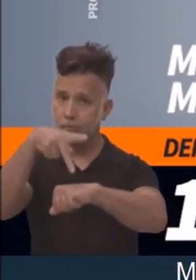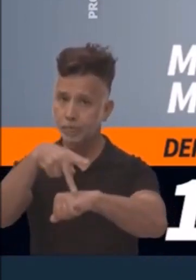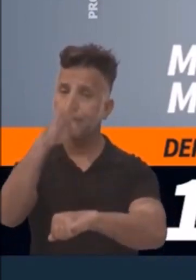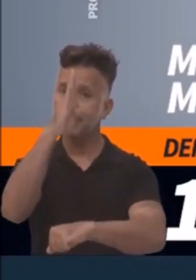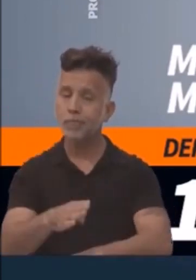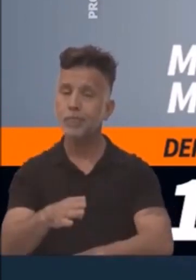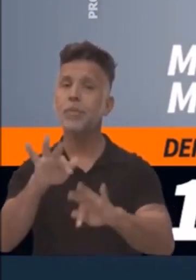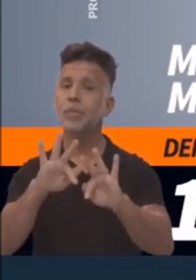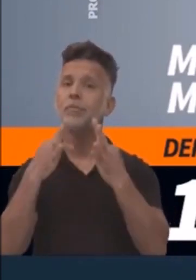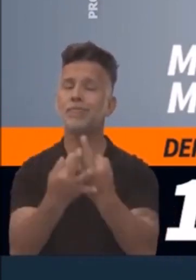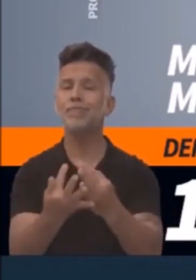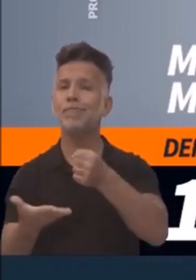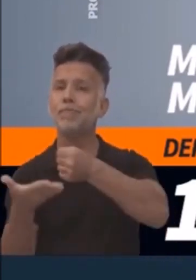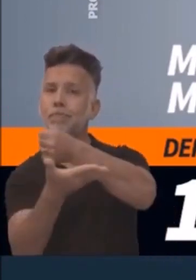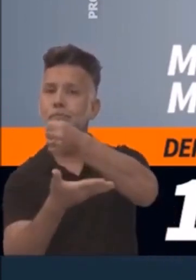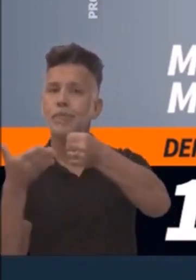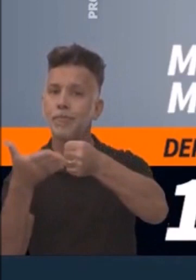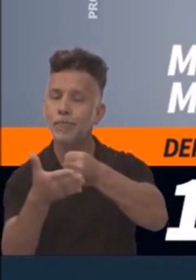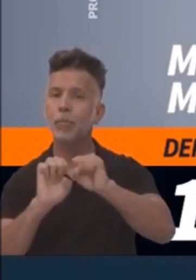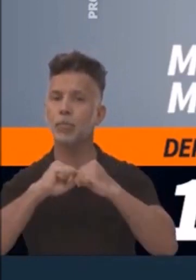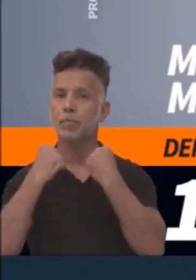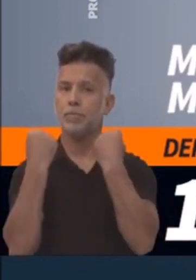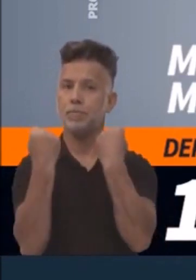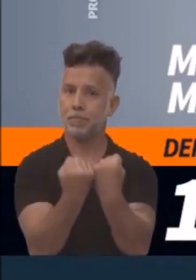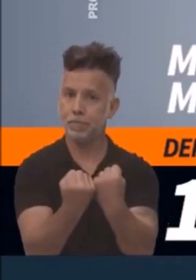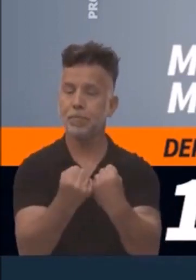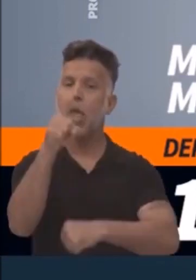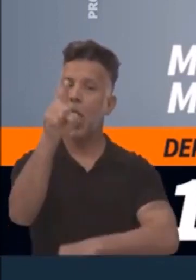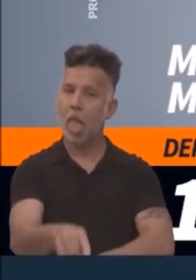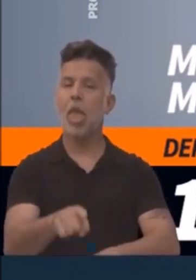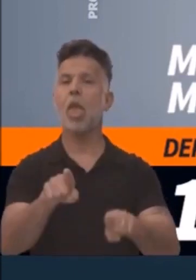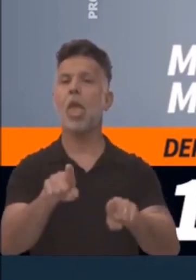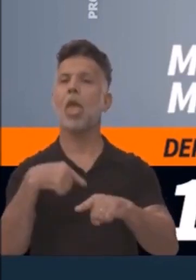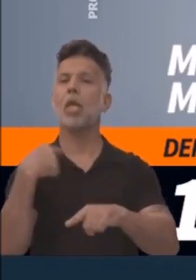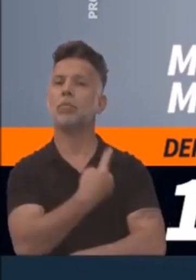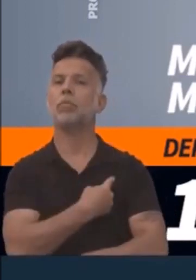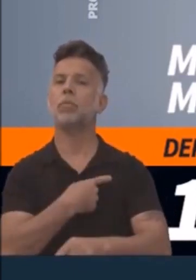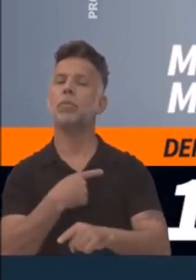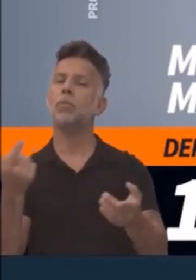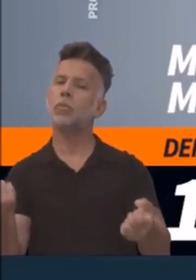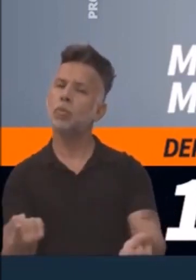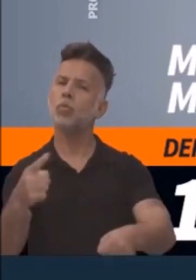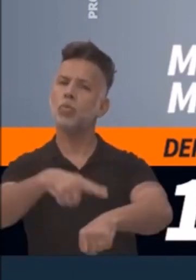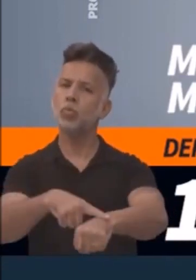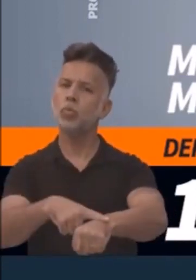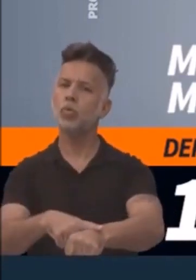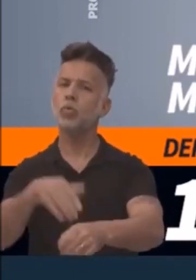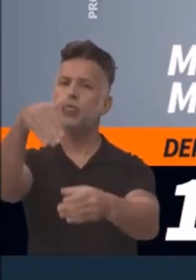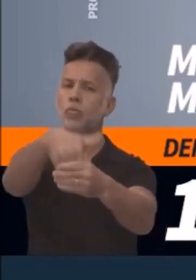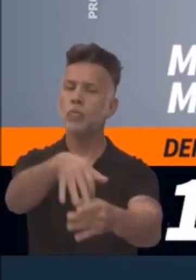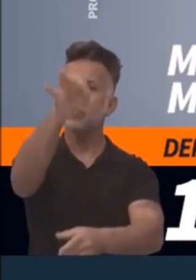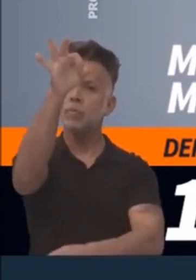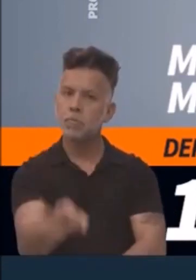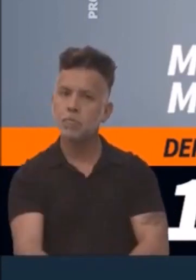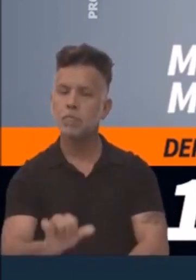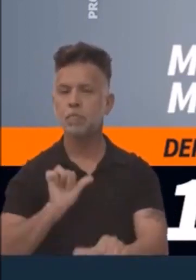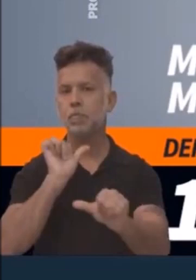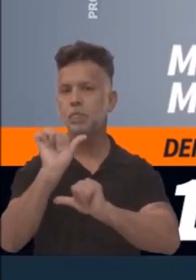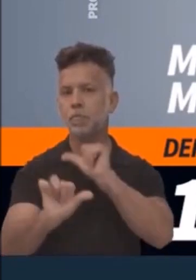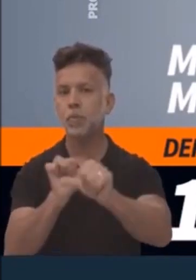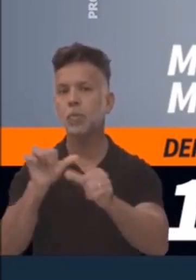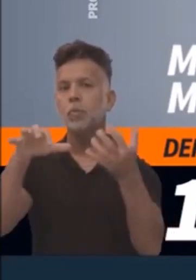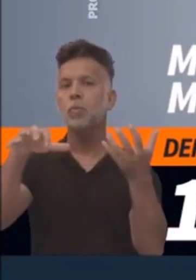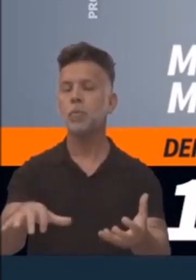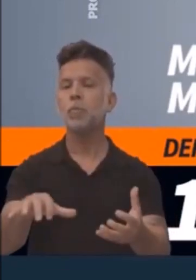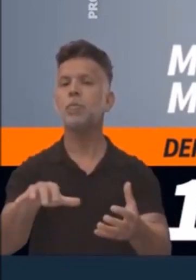do país. E a família é a base da sociedade. Essa é a nossa hora de votar certo